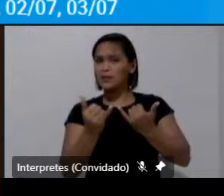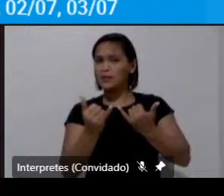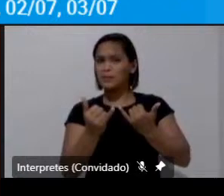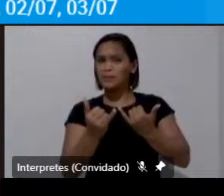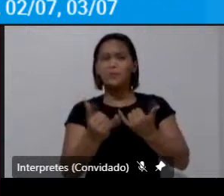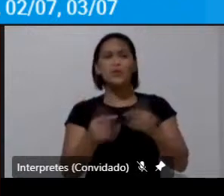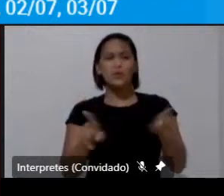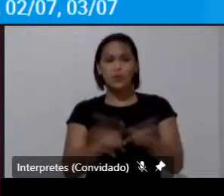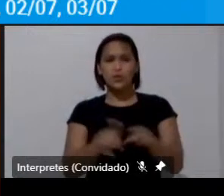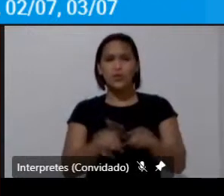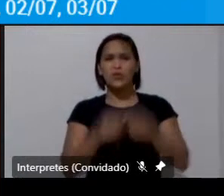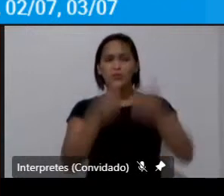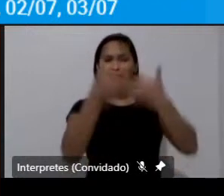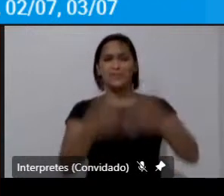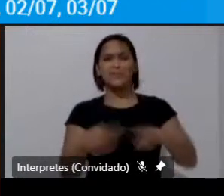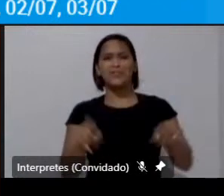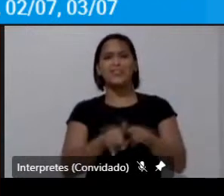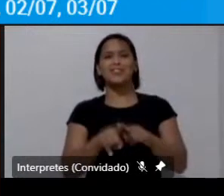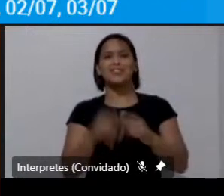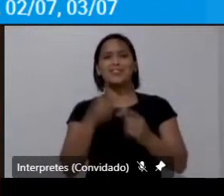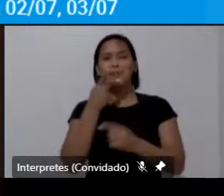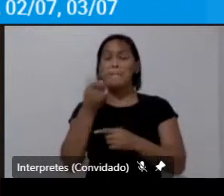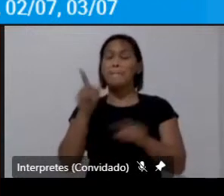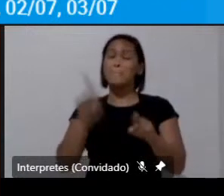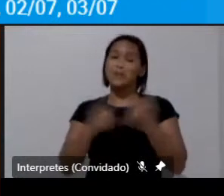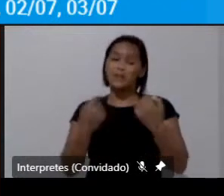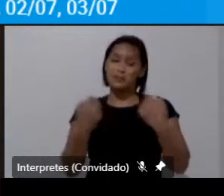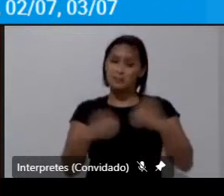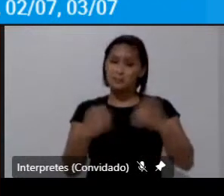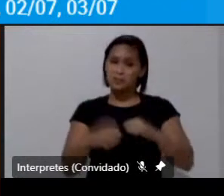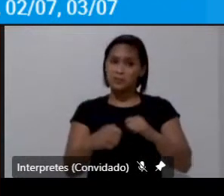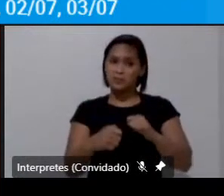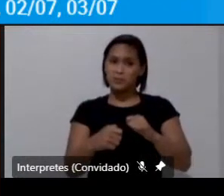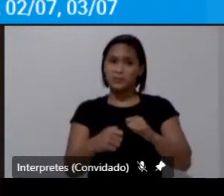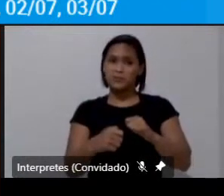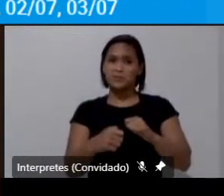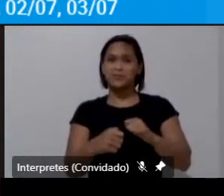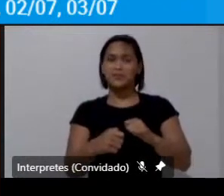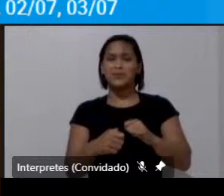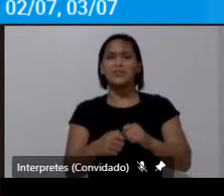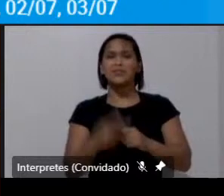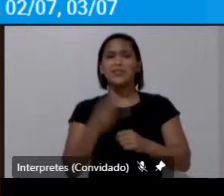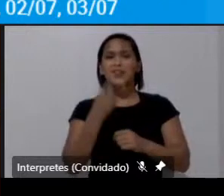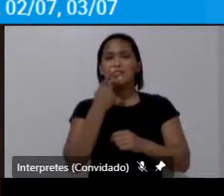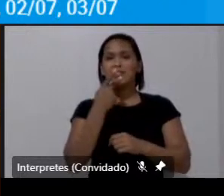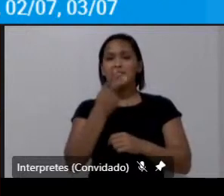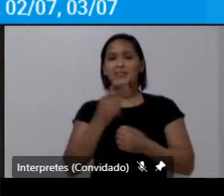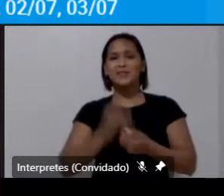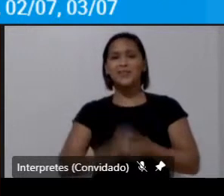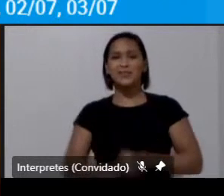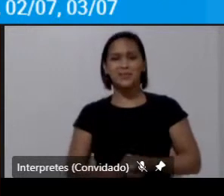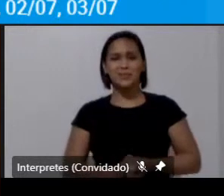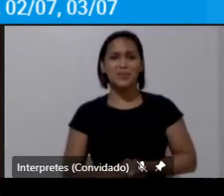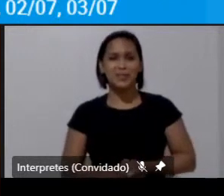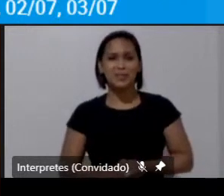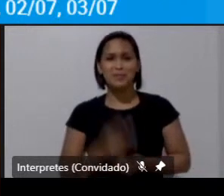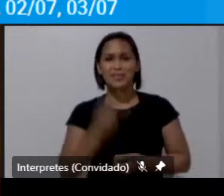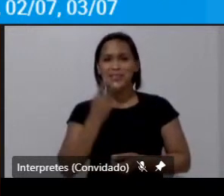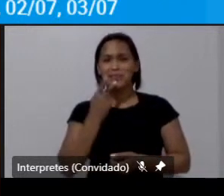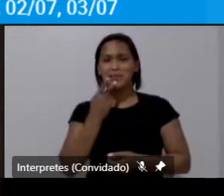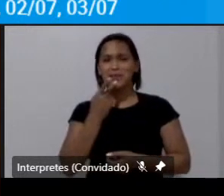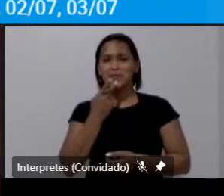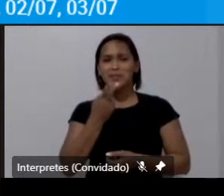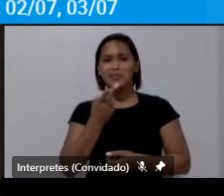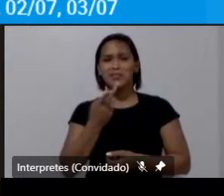tarifa em determinados horários mas tem que se buscar fontes extra tarifárias e ao mesmo tempo pensar